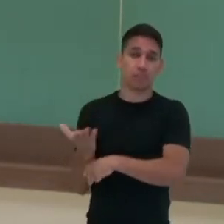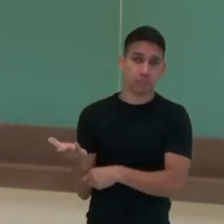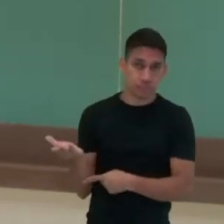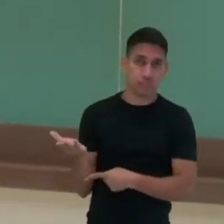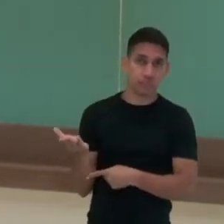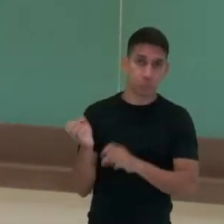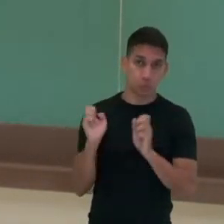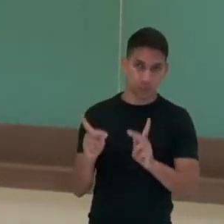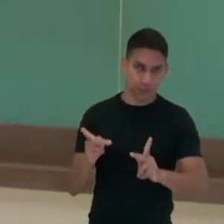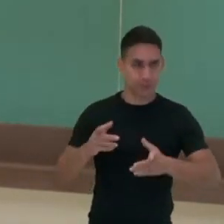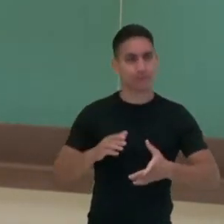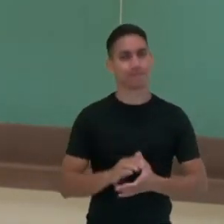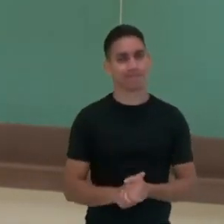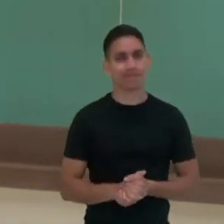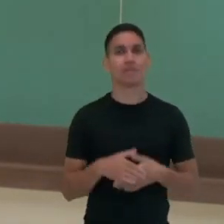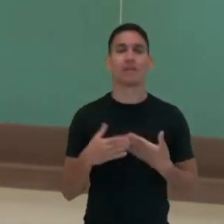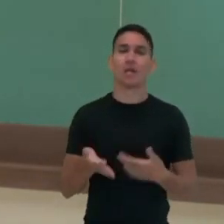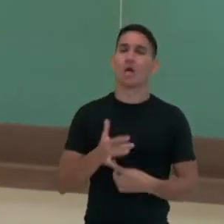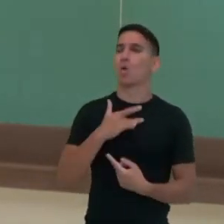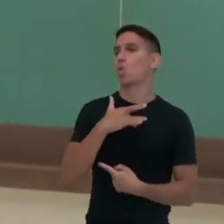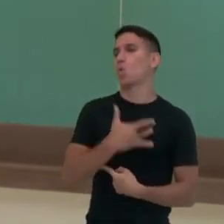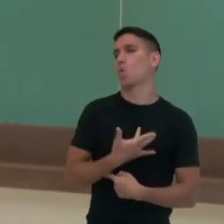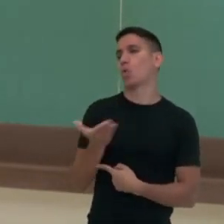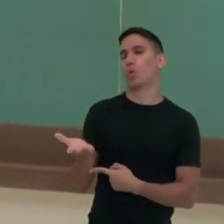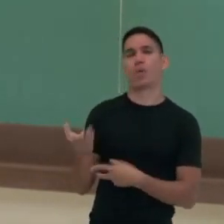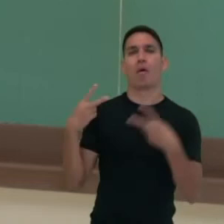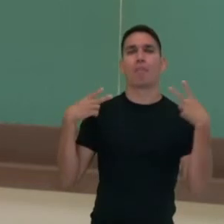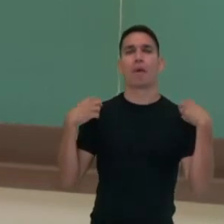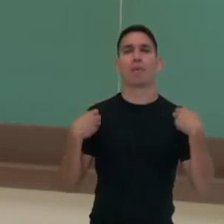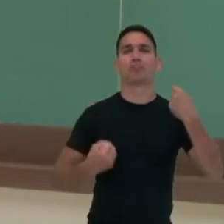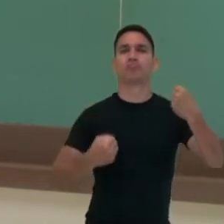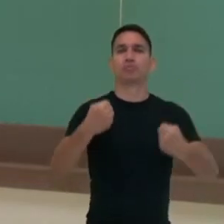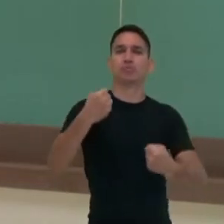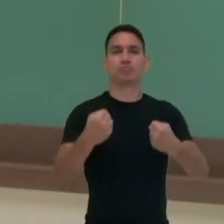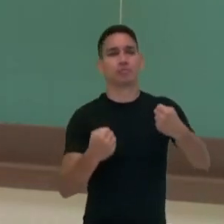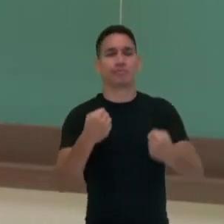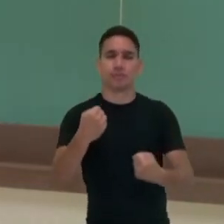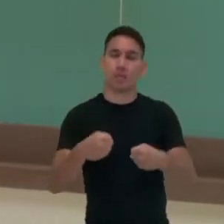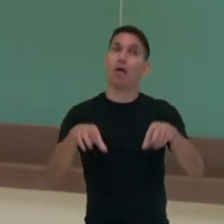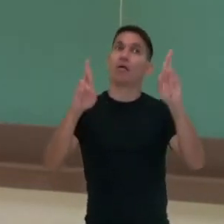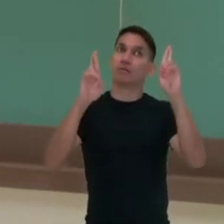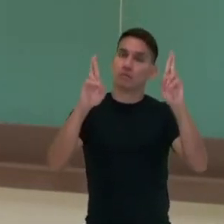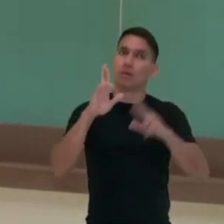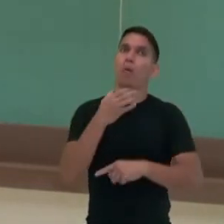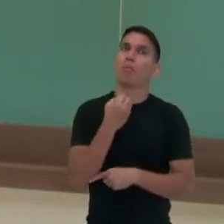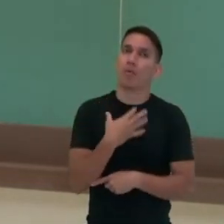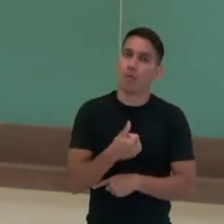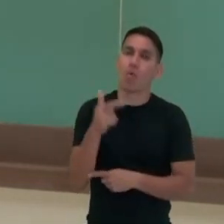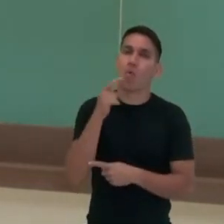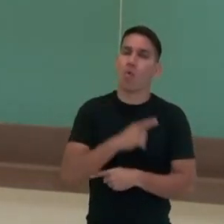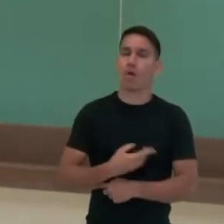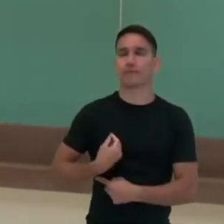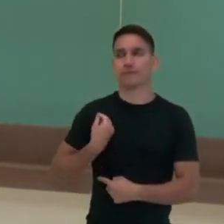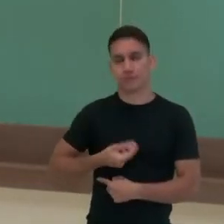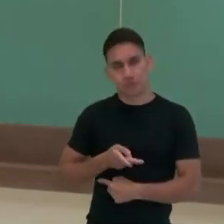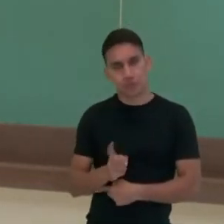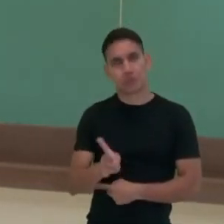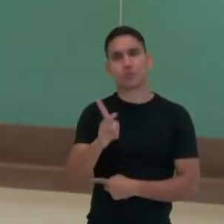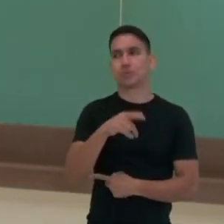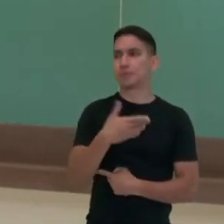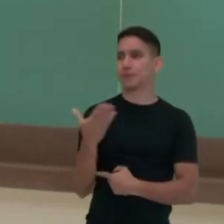automóvel, certo? E coitado depois do motorista, né, que ainda bem saiu são e salvo de dentro ali